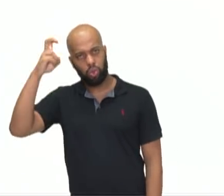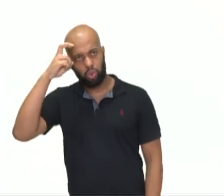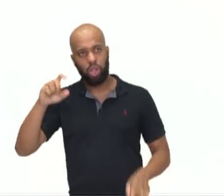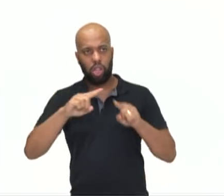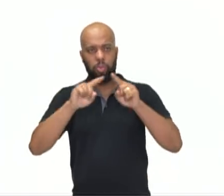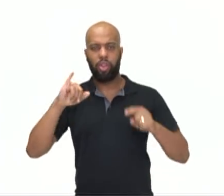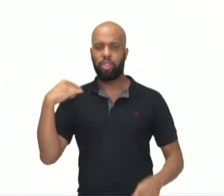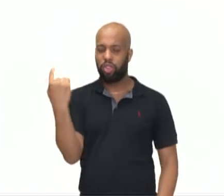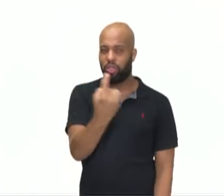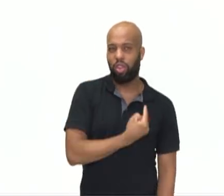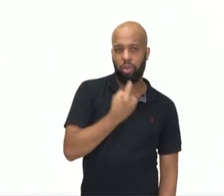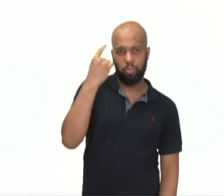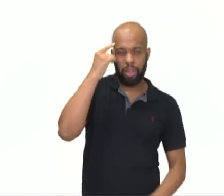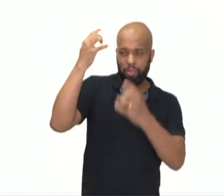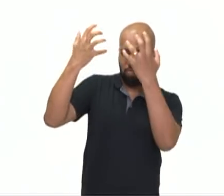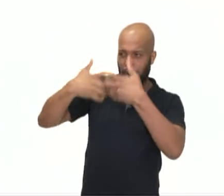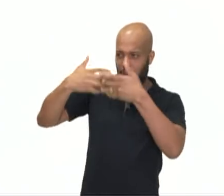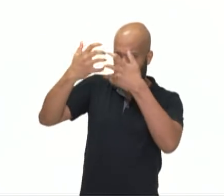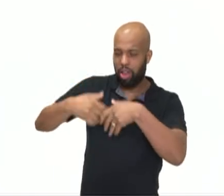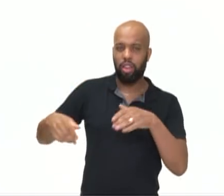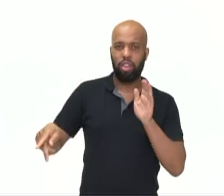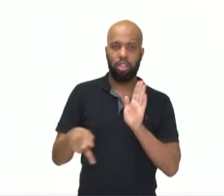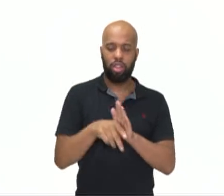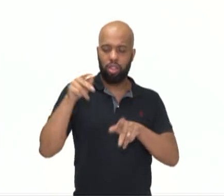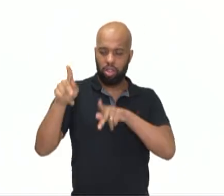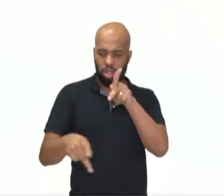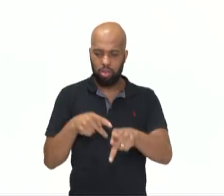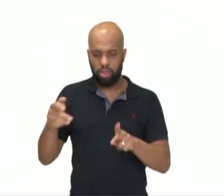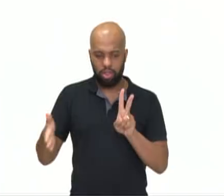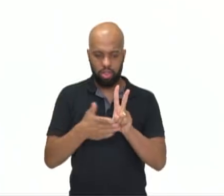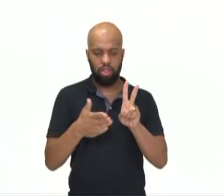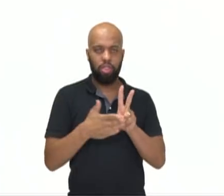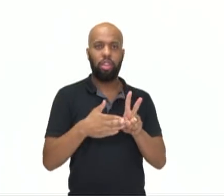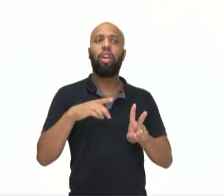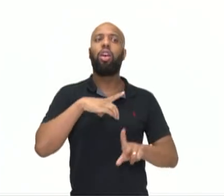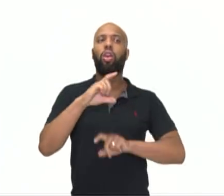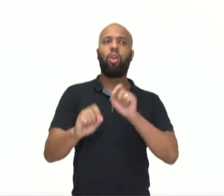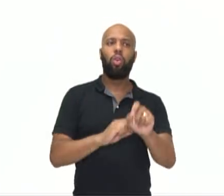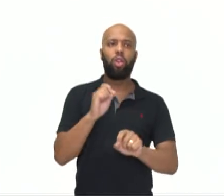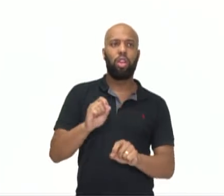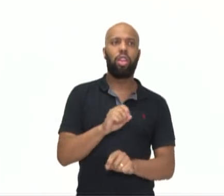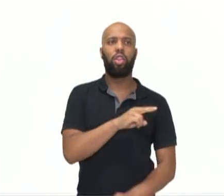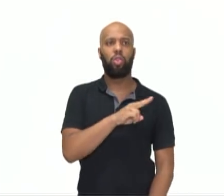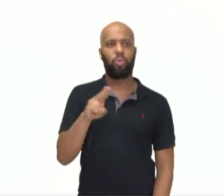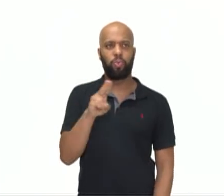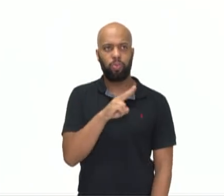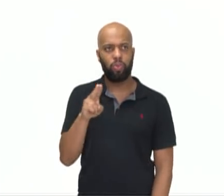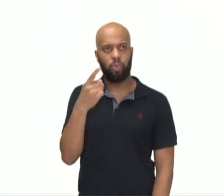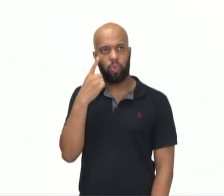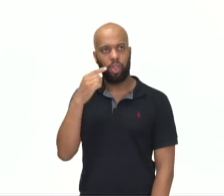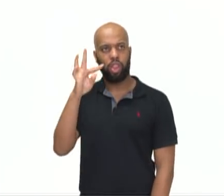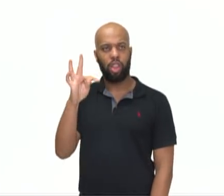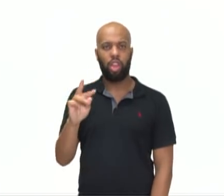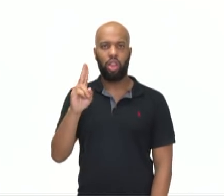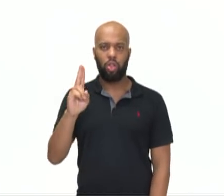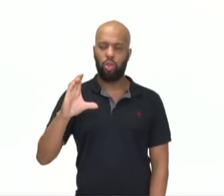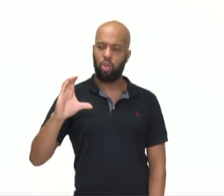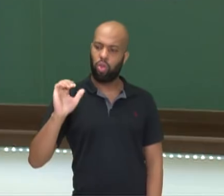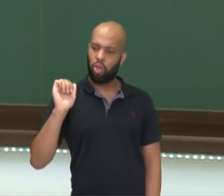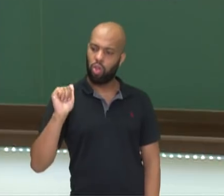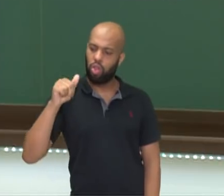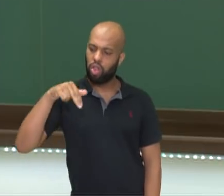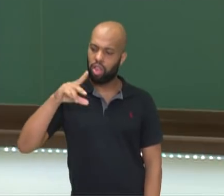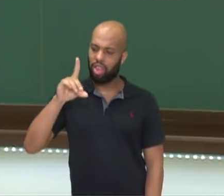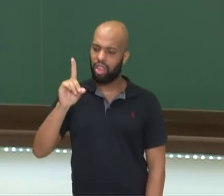quando nós pensamos os povos indígenas, por exemplo, existe um ritual chamado da tucandeira. Tucandeira é uma formiga que